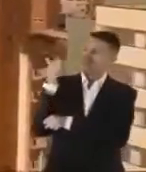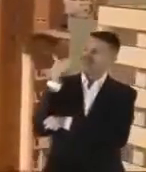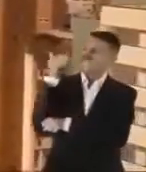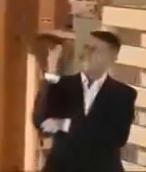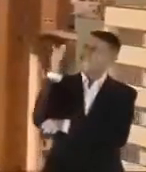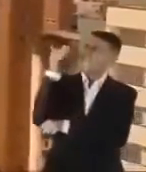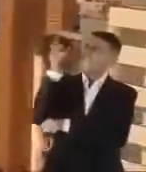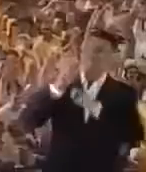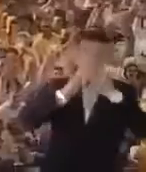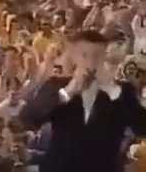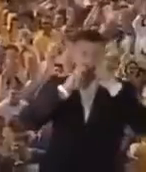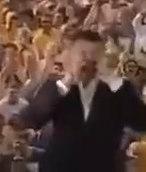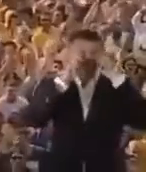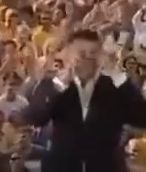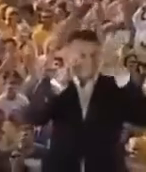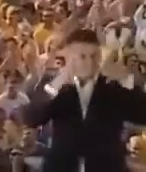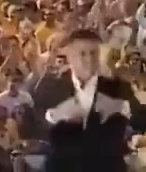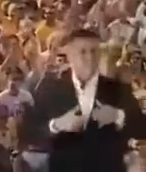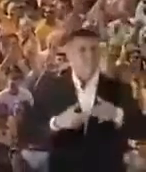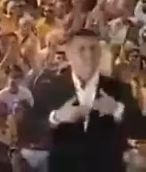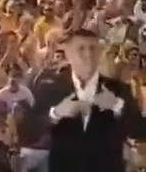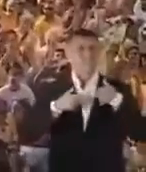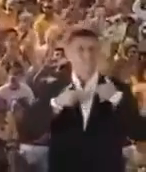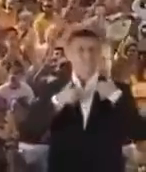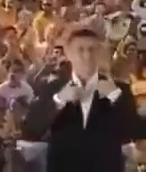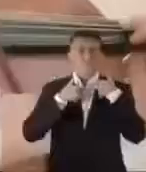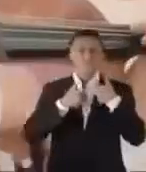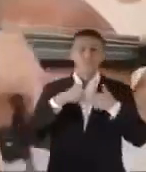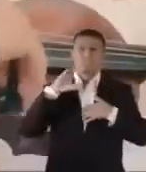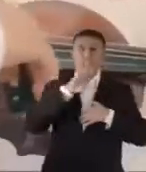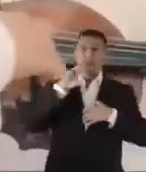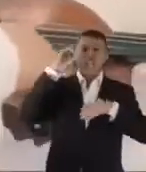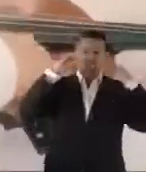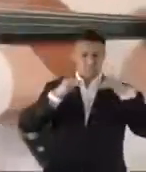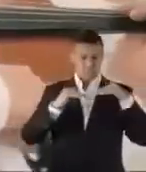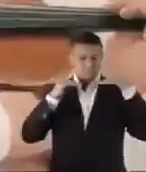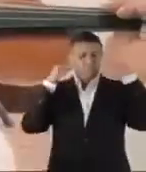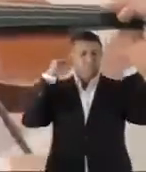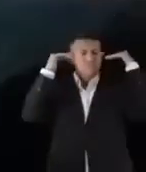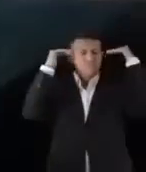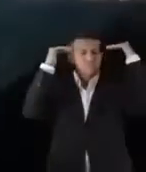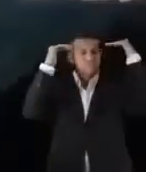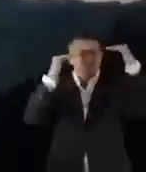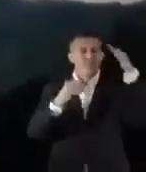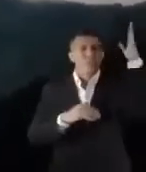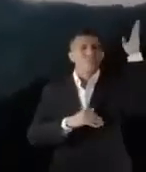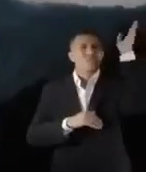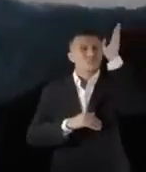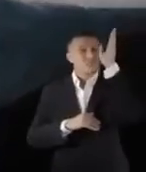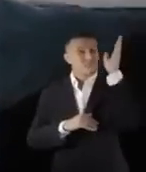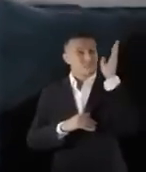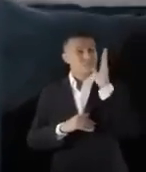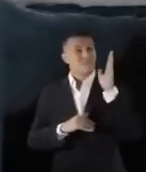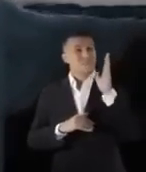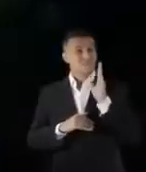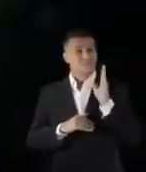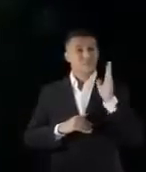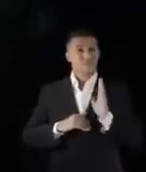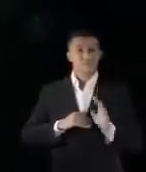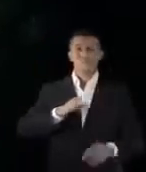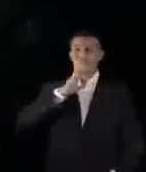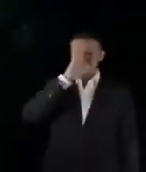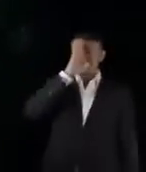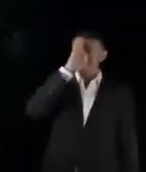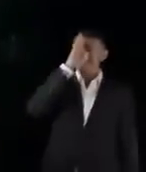bandeira e grite com orgulho: Deus acima de todos e o